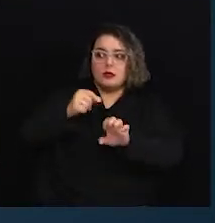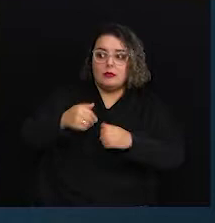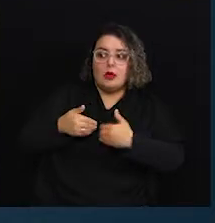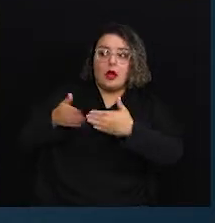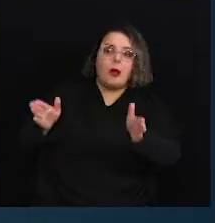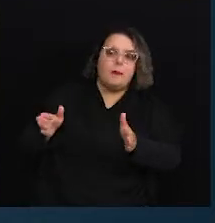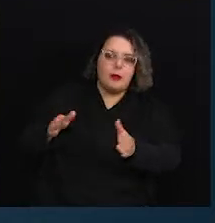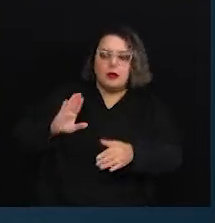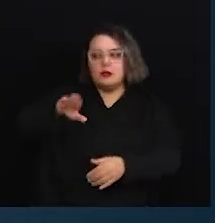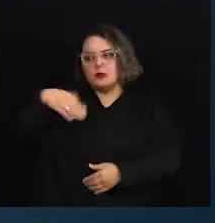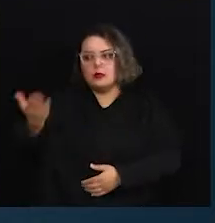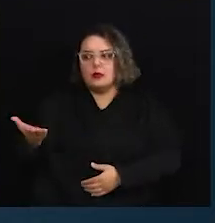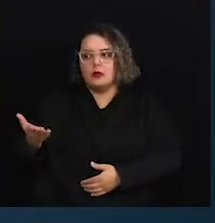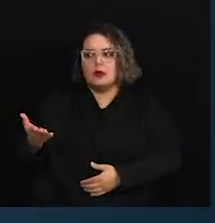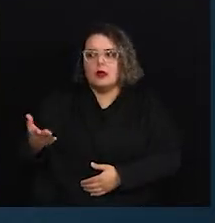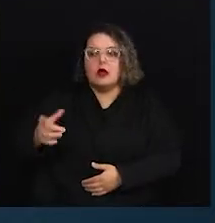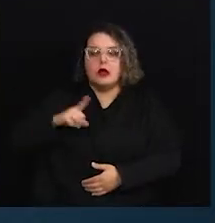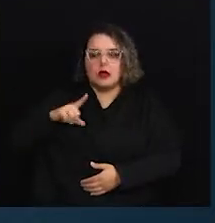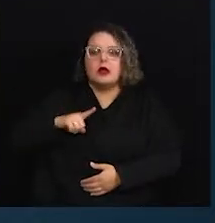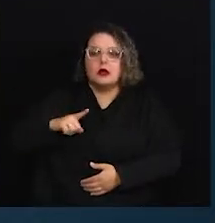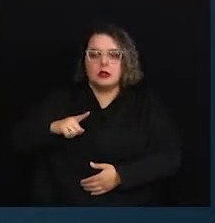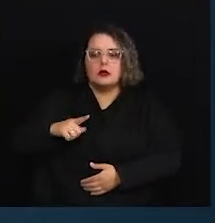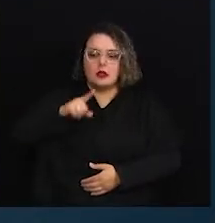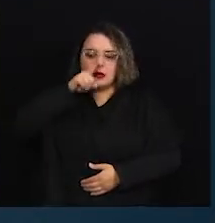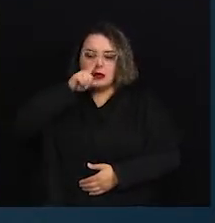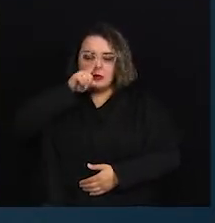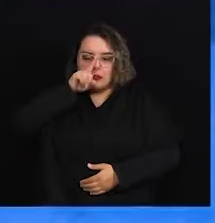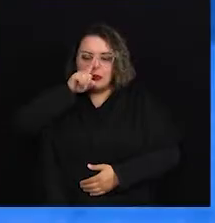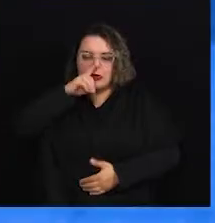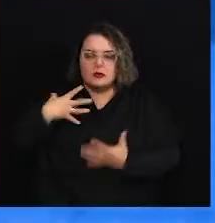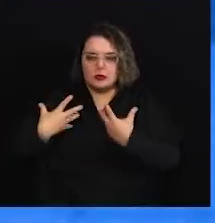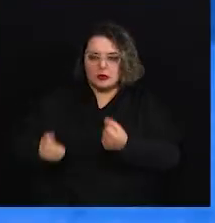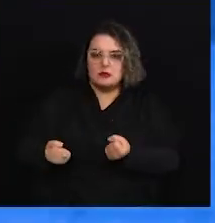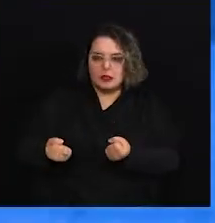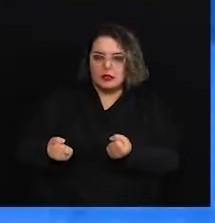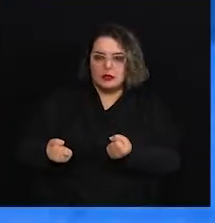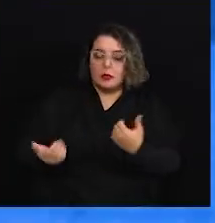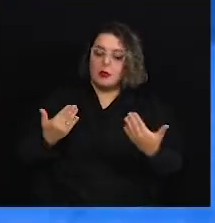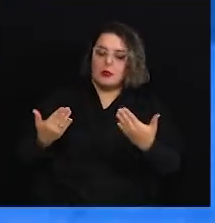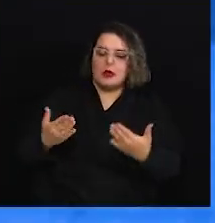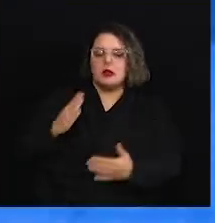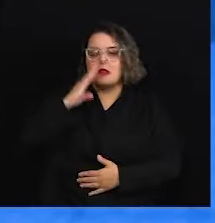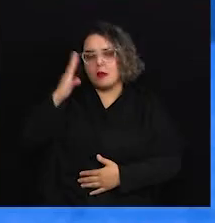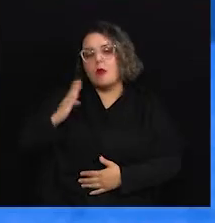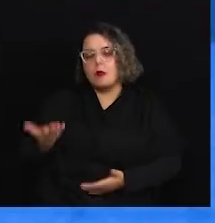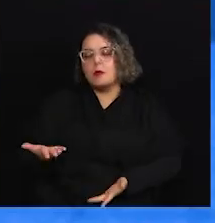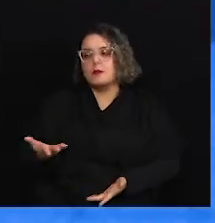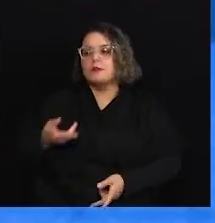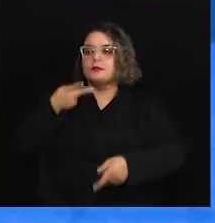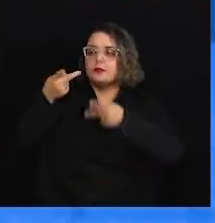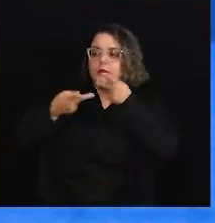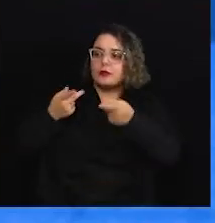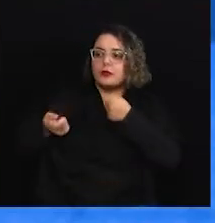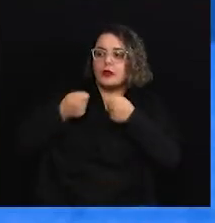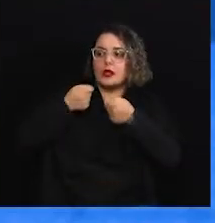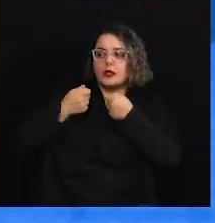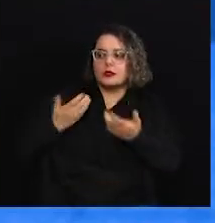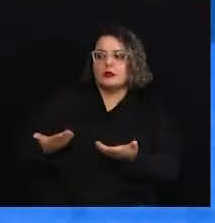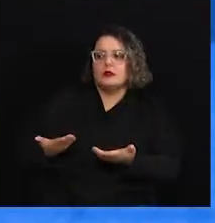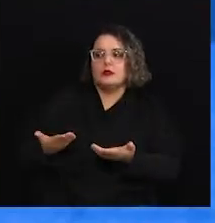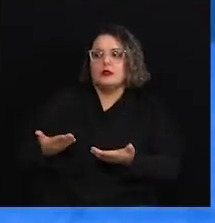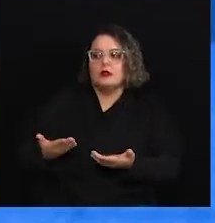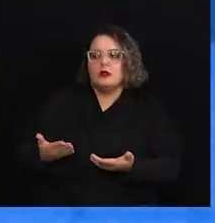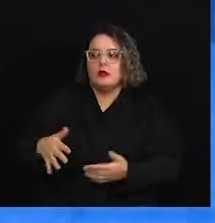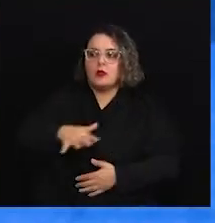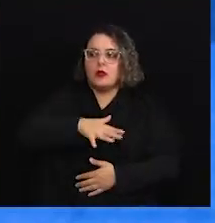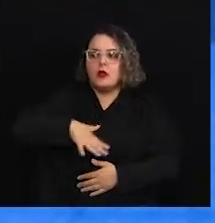mais aceitação ao risco do que o investidor brasileiro. Você menciona logo no início da entrevista que veio